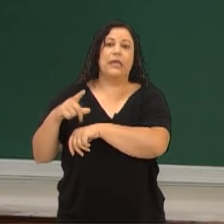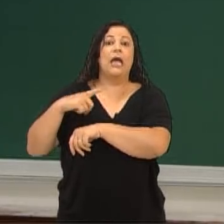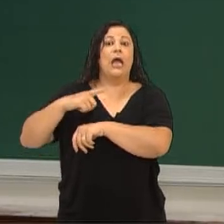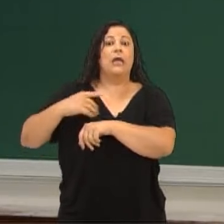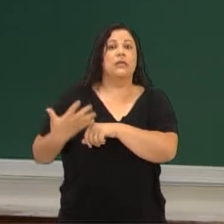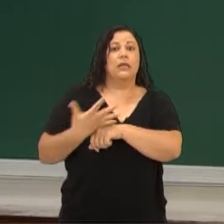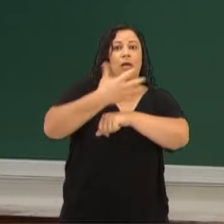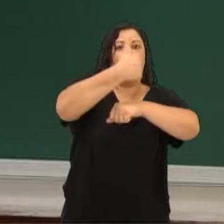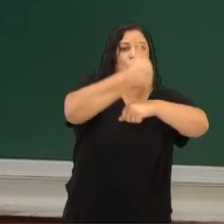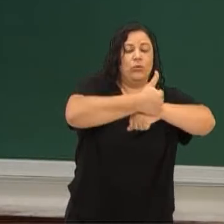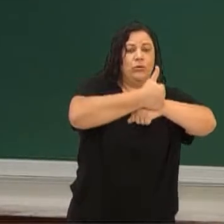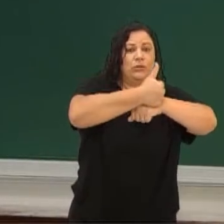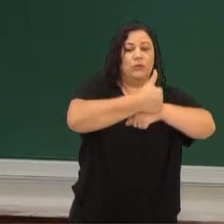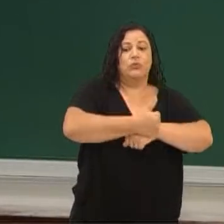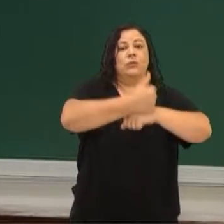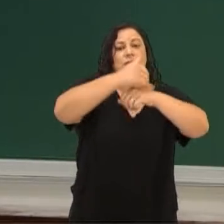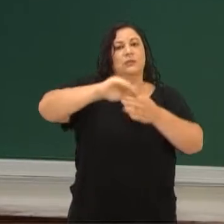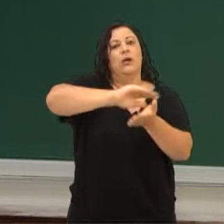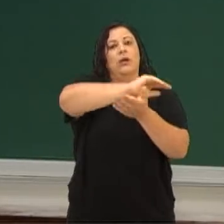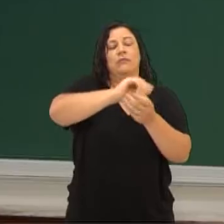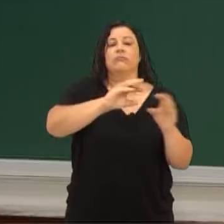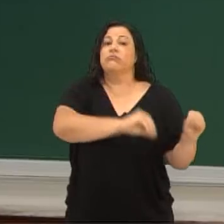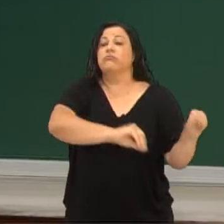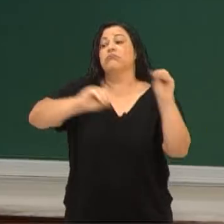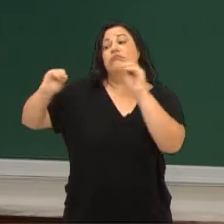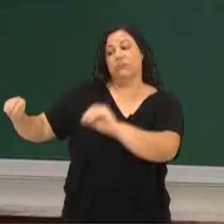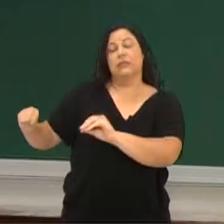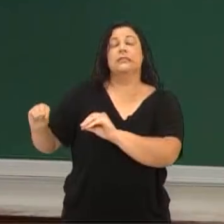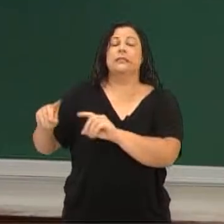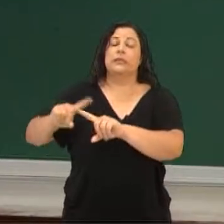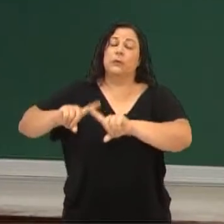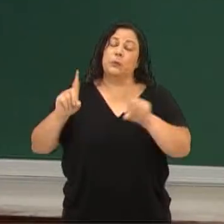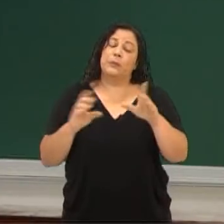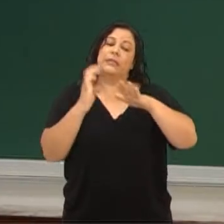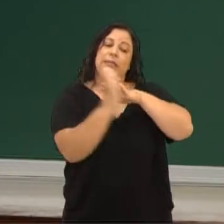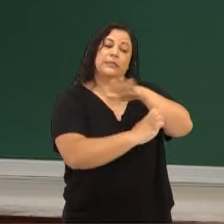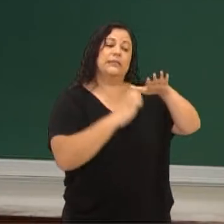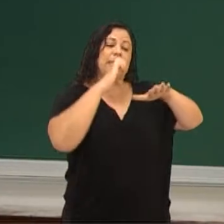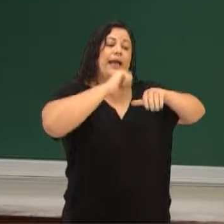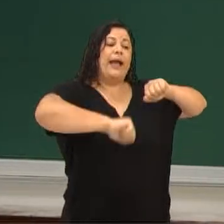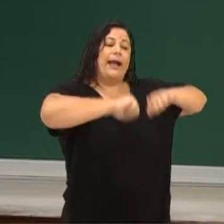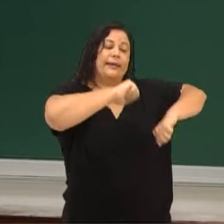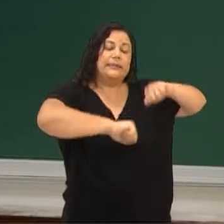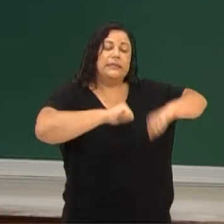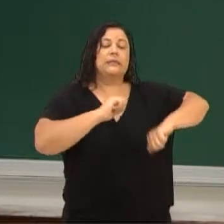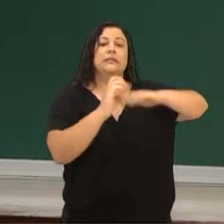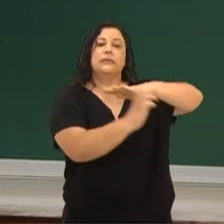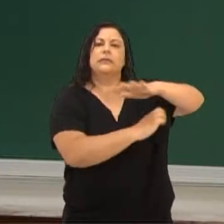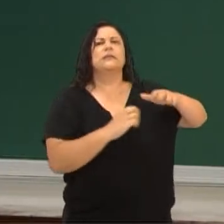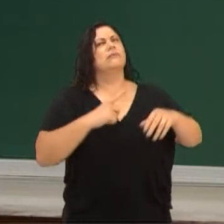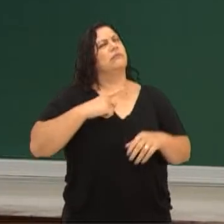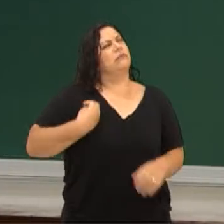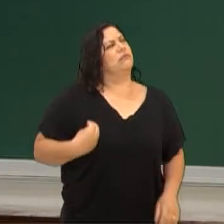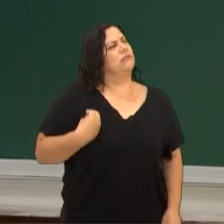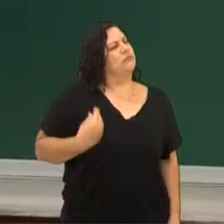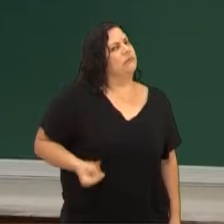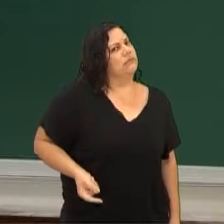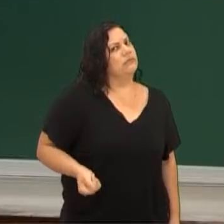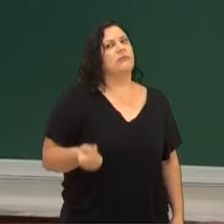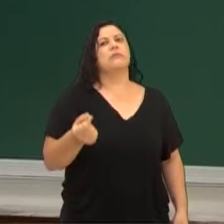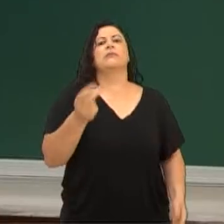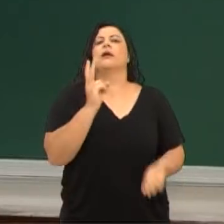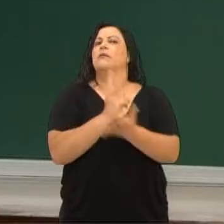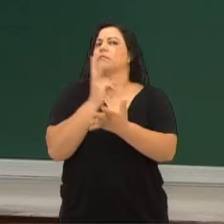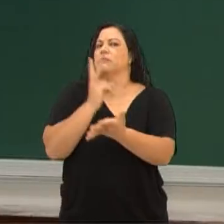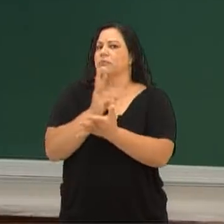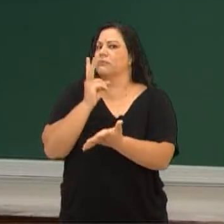africano? Houve. Mas as empresas ainda continuam lá. As extratoras, as mineradoras, todas estão por lá ainda,